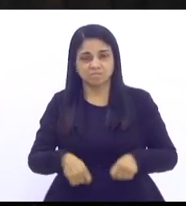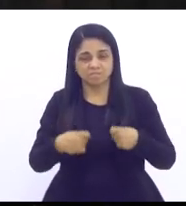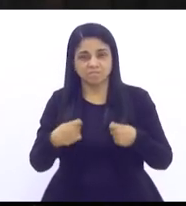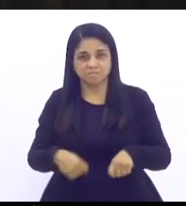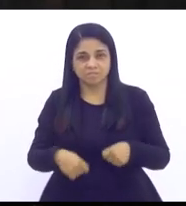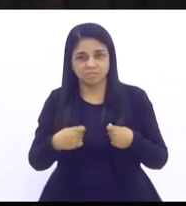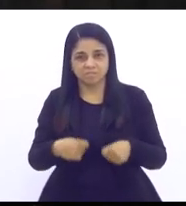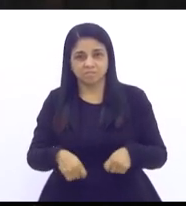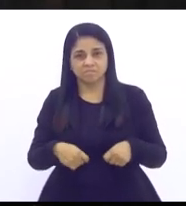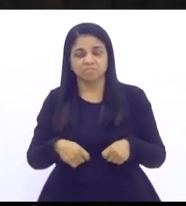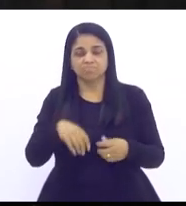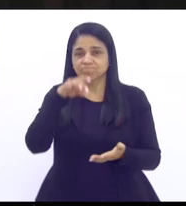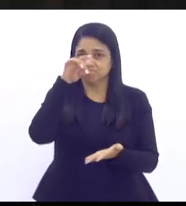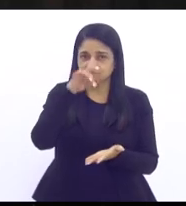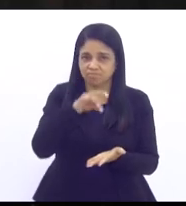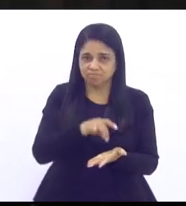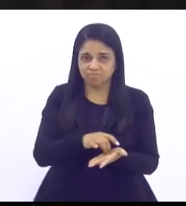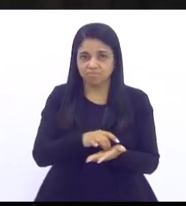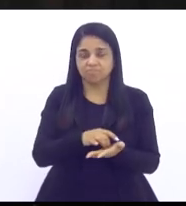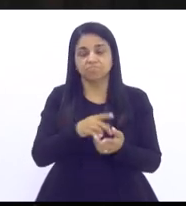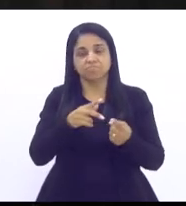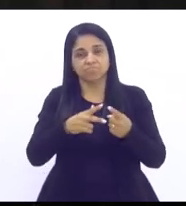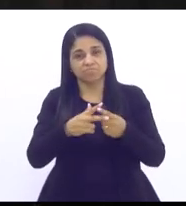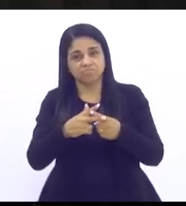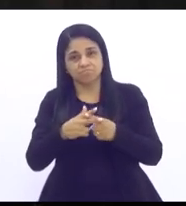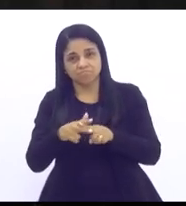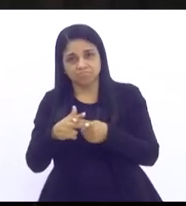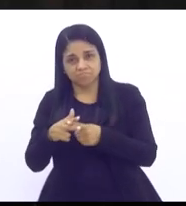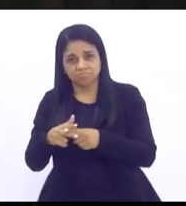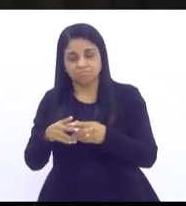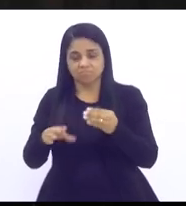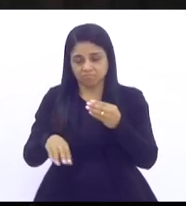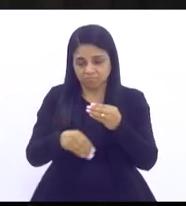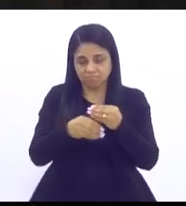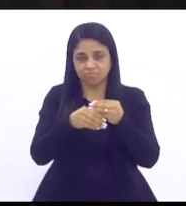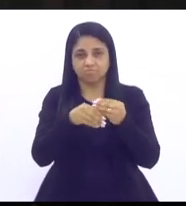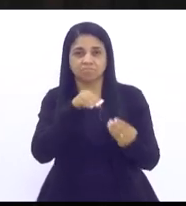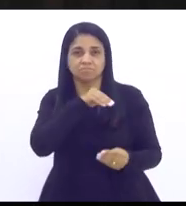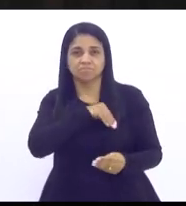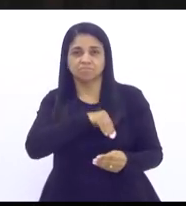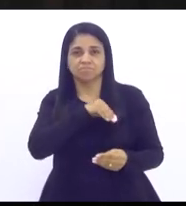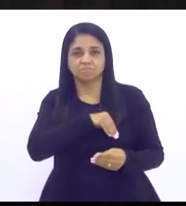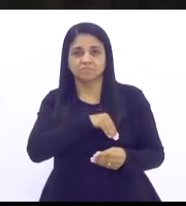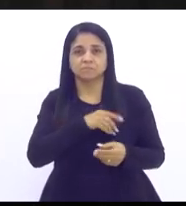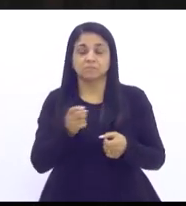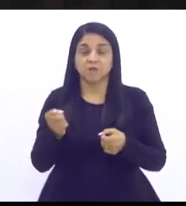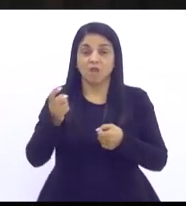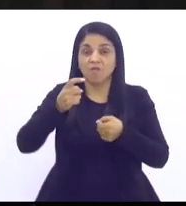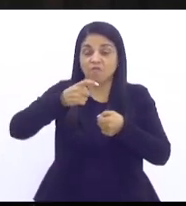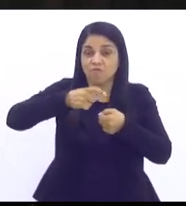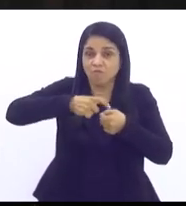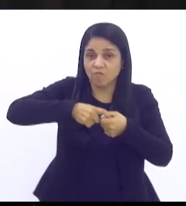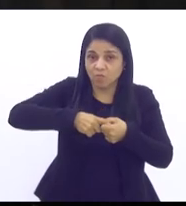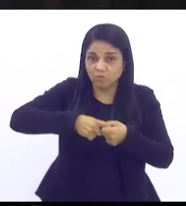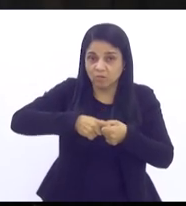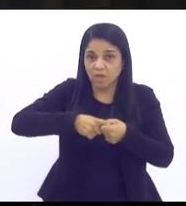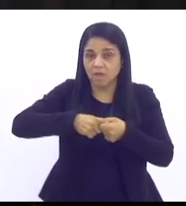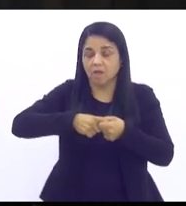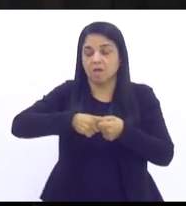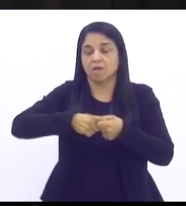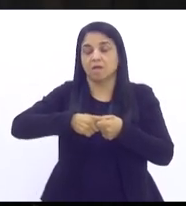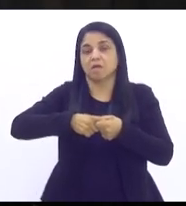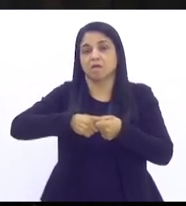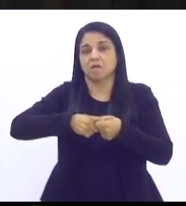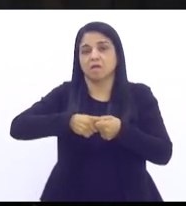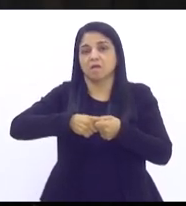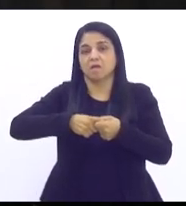ver concretizada a sua demanda pelo reajuste do salário mínimo para que possam voltar a se incluir efetivamente